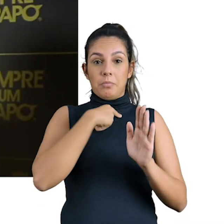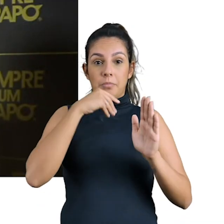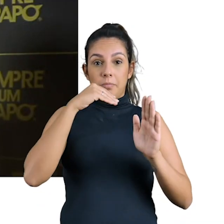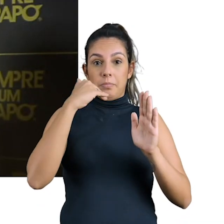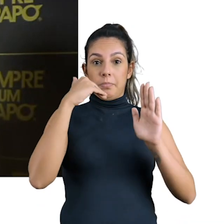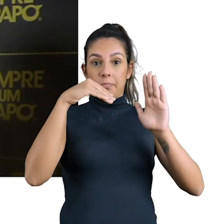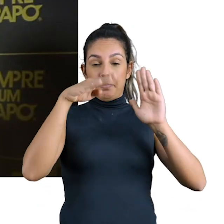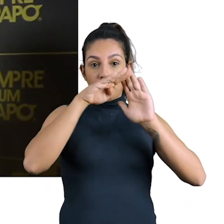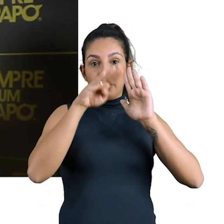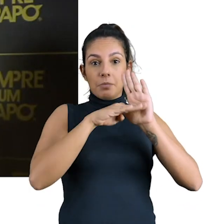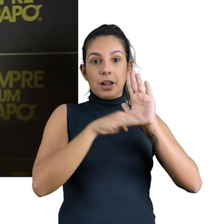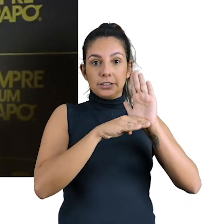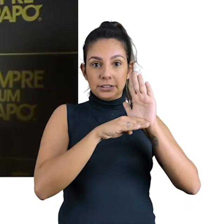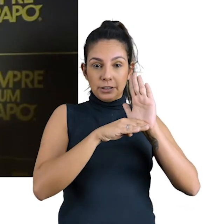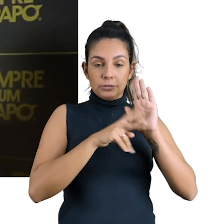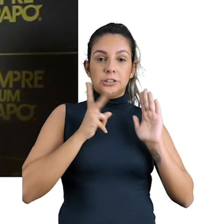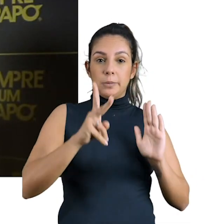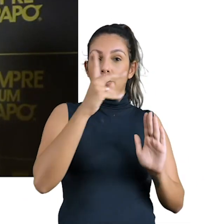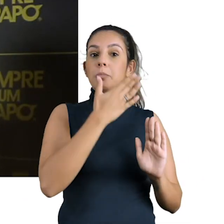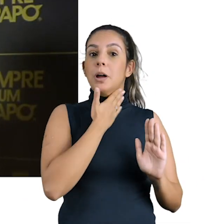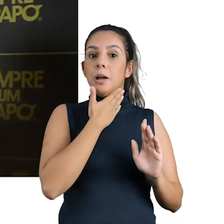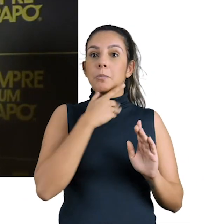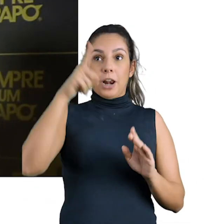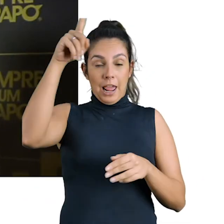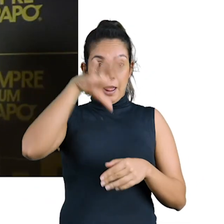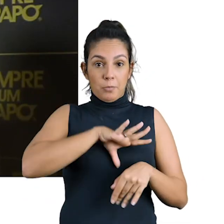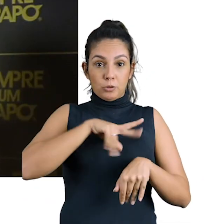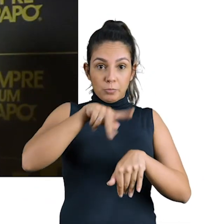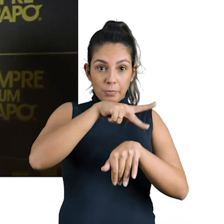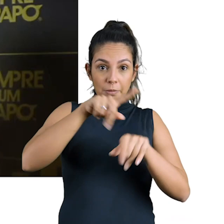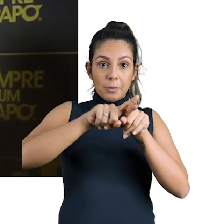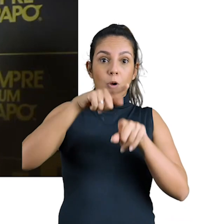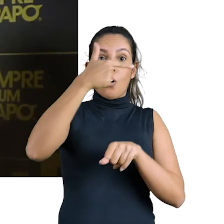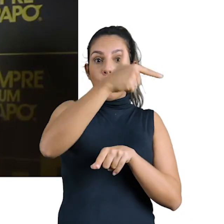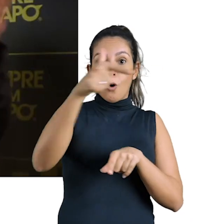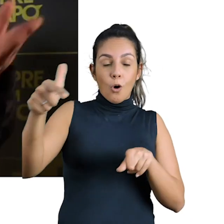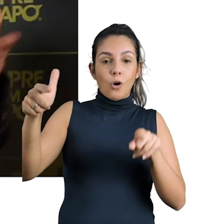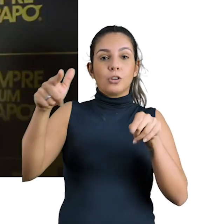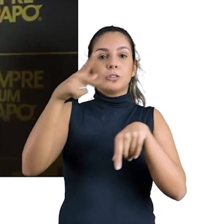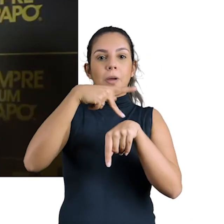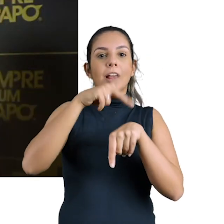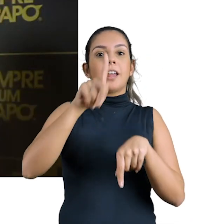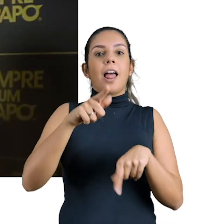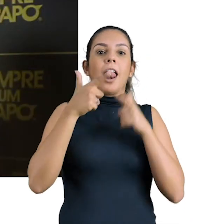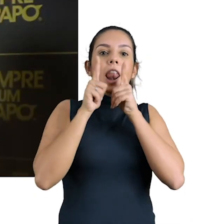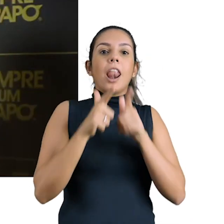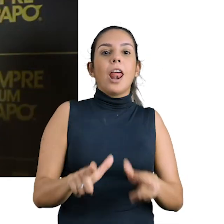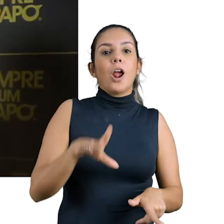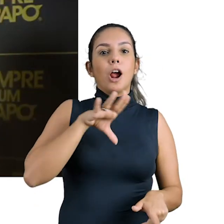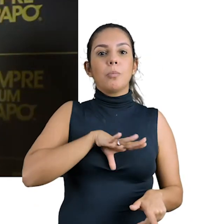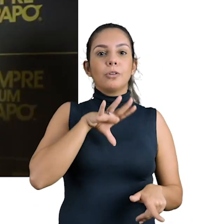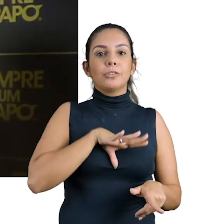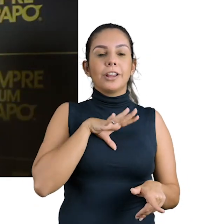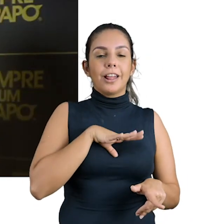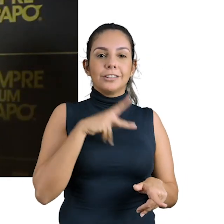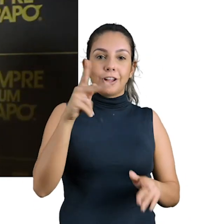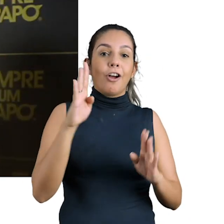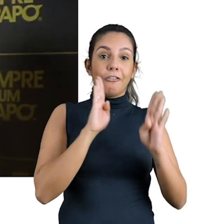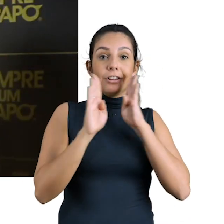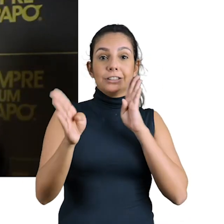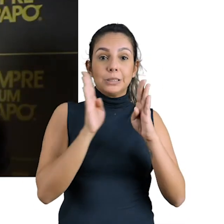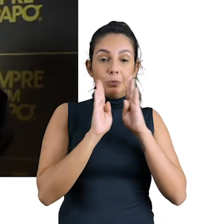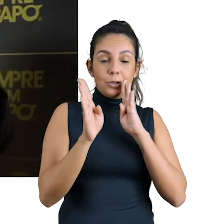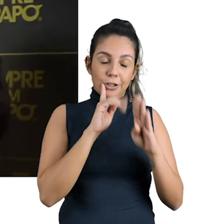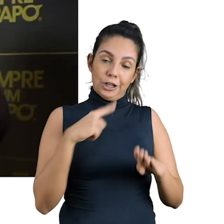programação do Sempre um Papo, não só para Portugal, como todos os países de língua portuguesa que ali estão inscritos através do seu